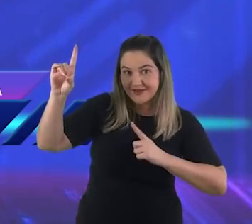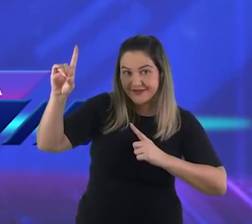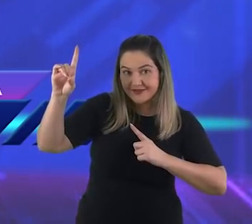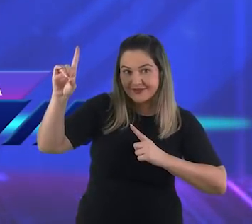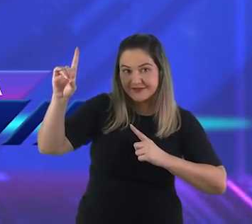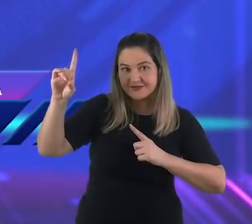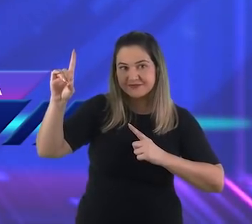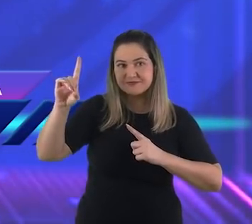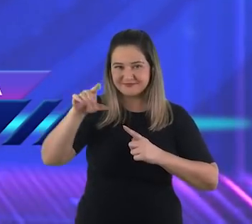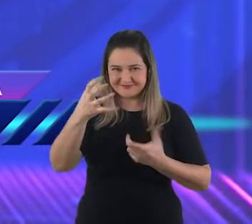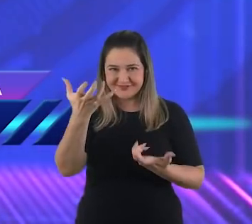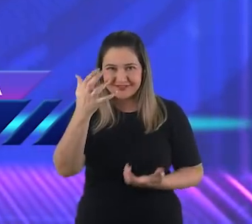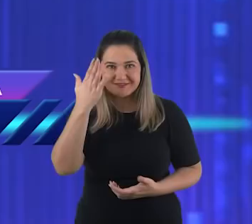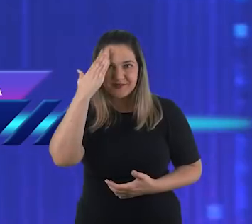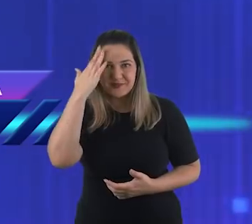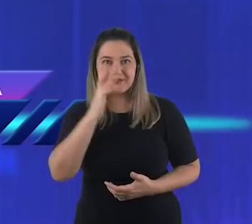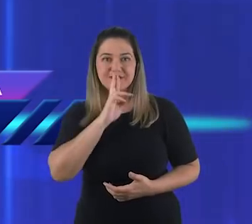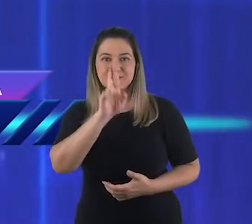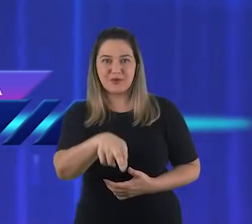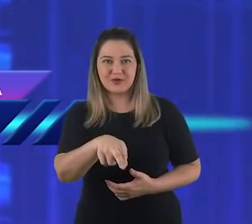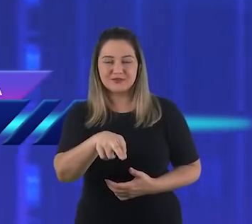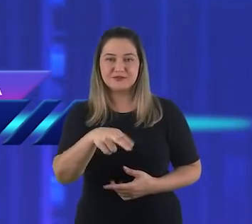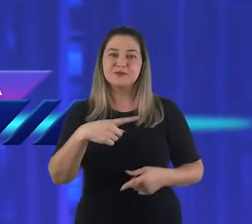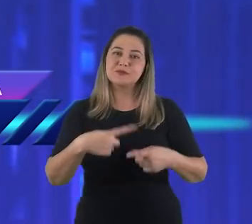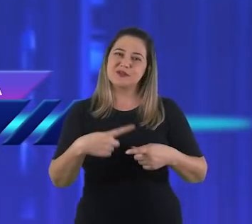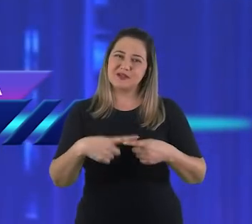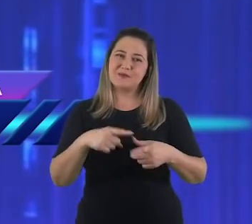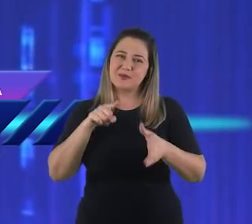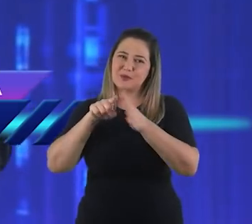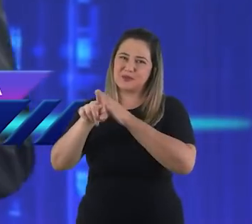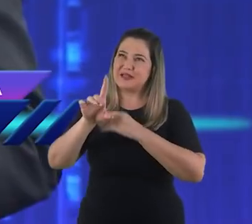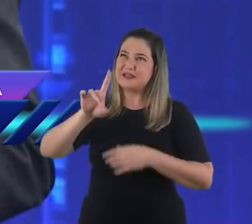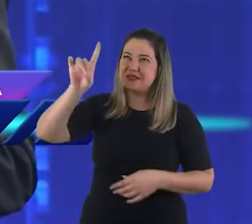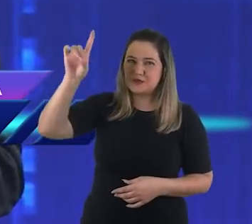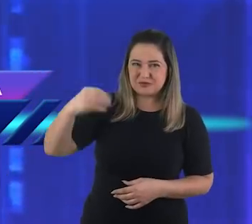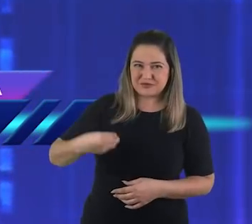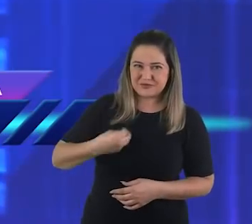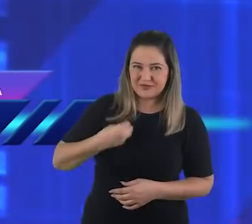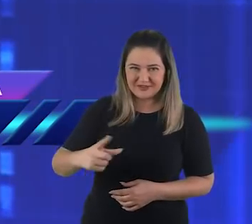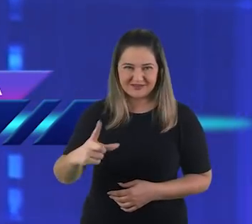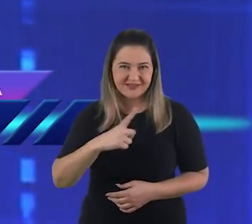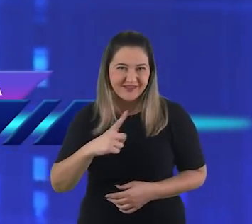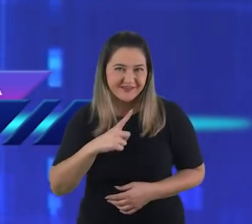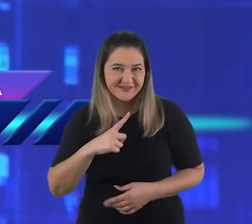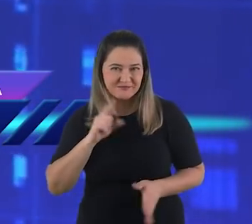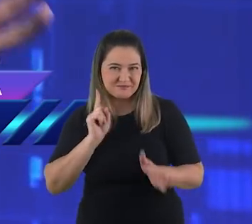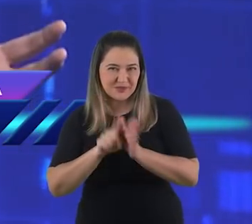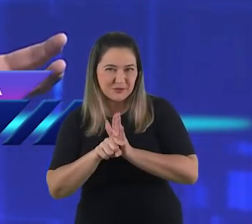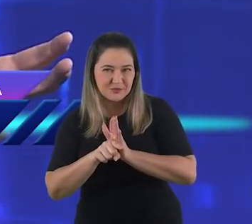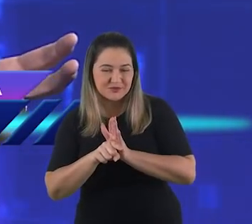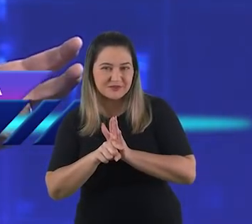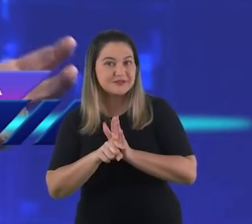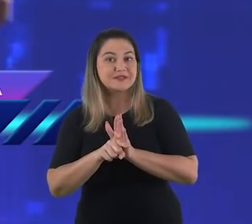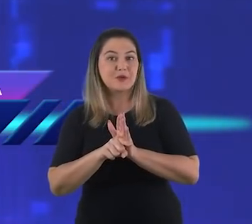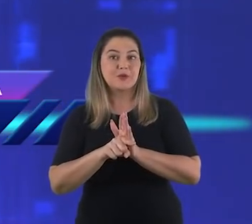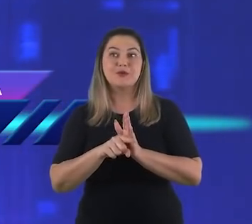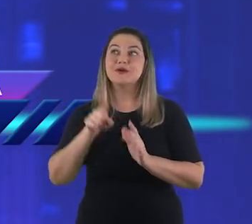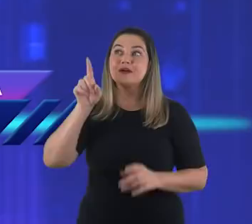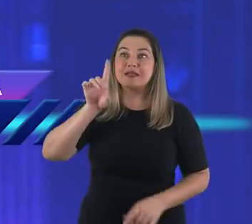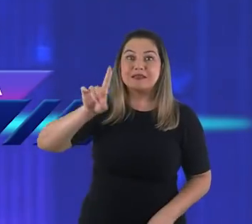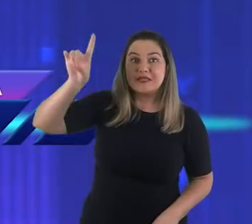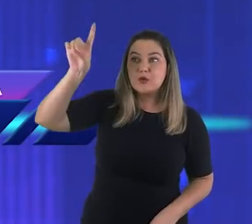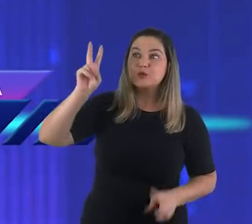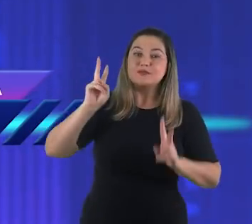Sabe qual a resposta? A frase Deus existe está errada, porque não é Deus existe, é